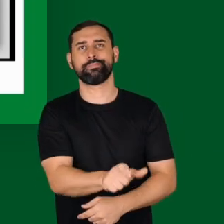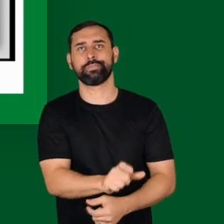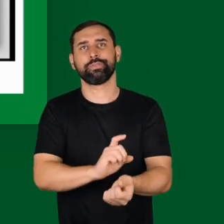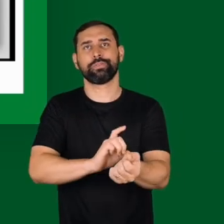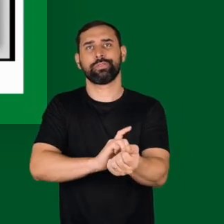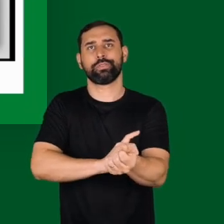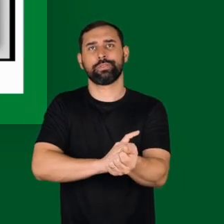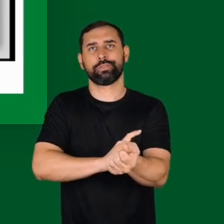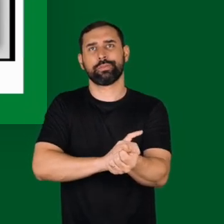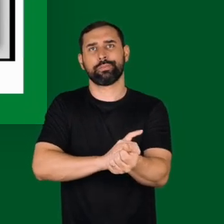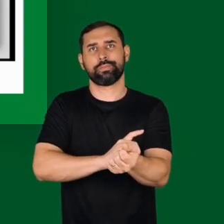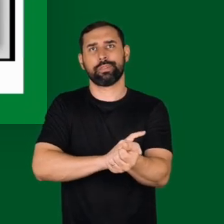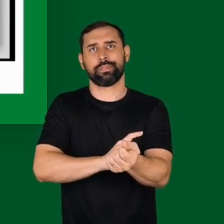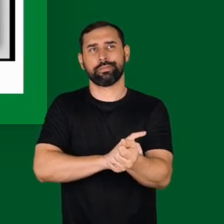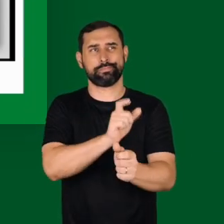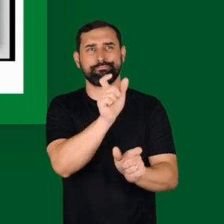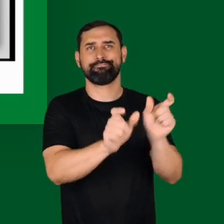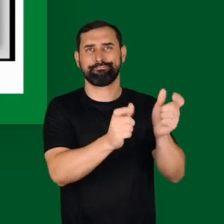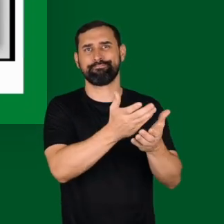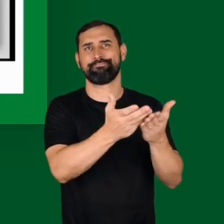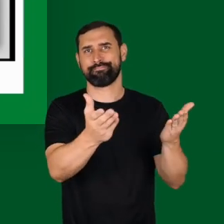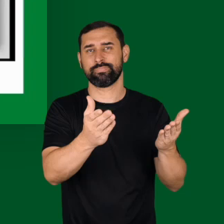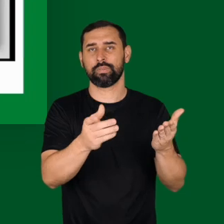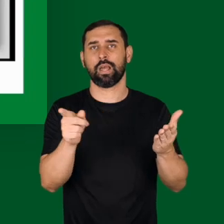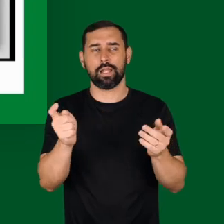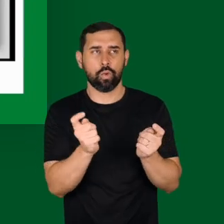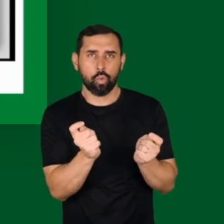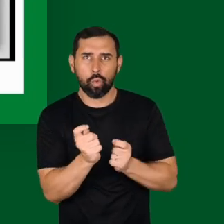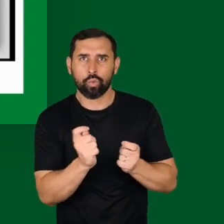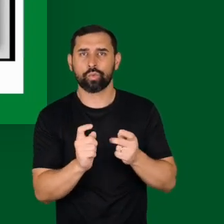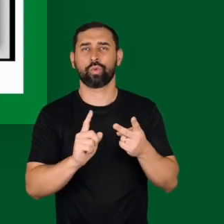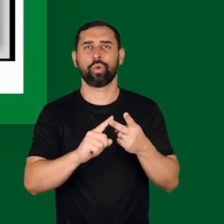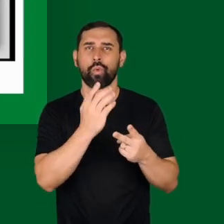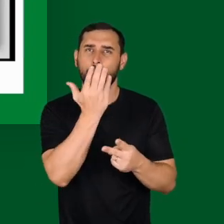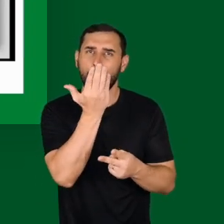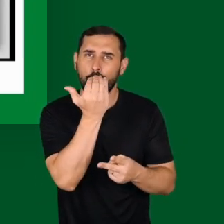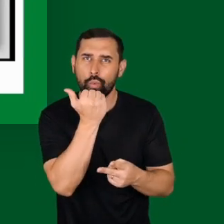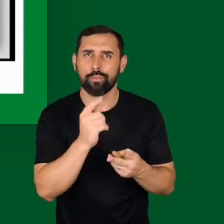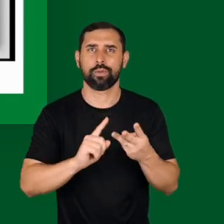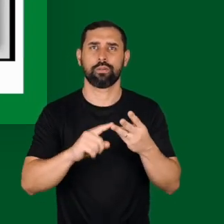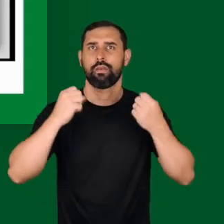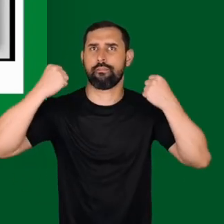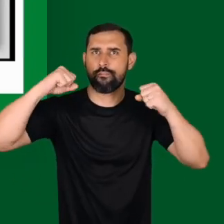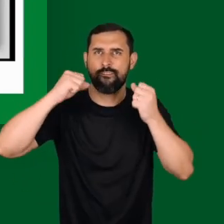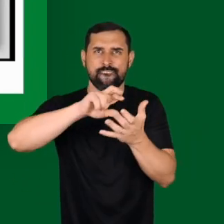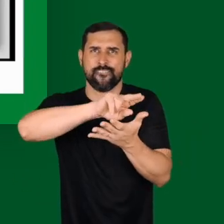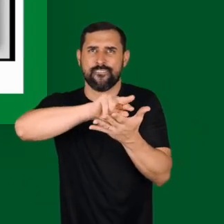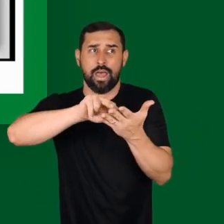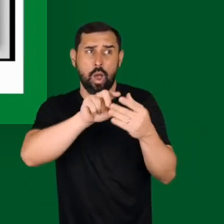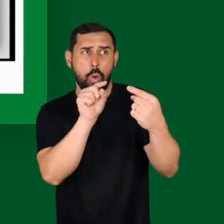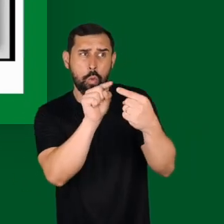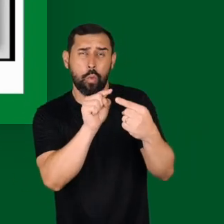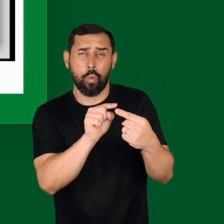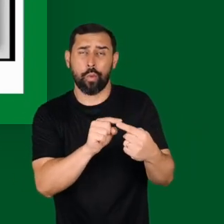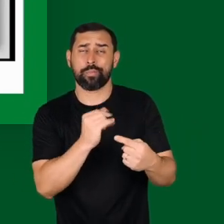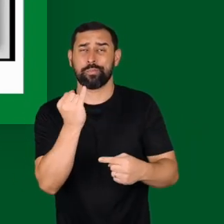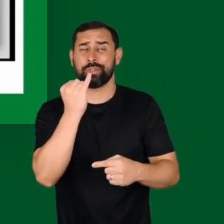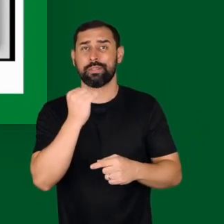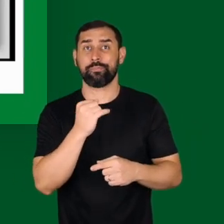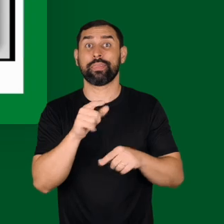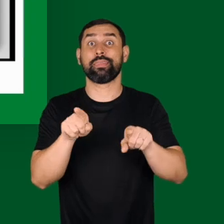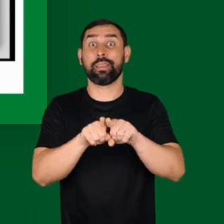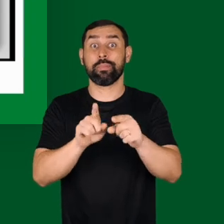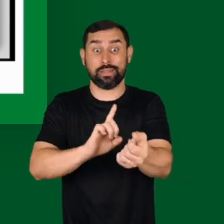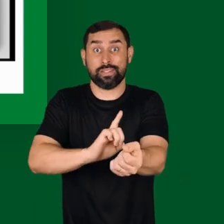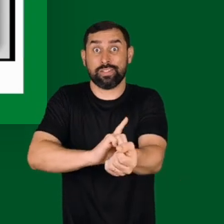tanto do ponto de vista da sua aplicação de insulina, da sua monitorização, né, alimentação saudável e atividade física, e